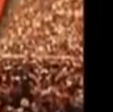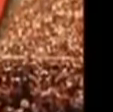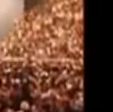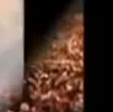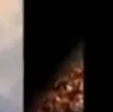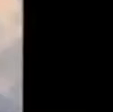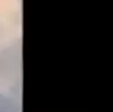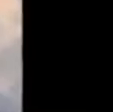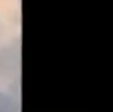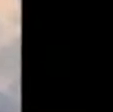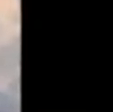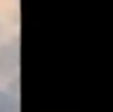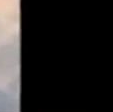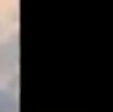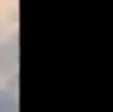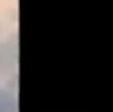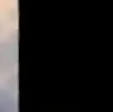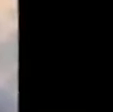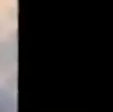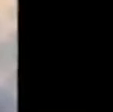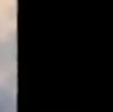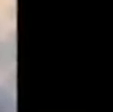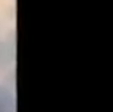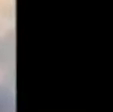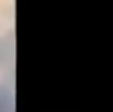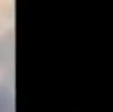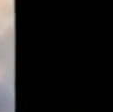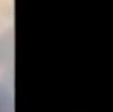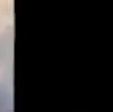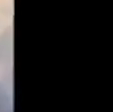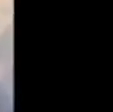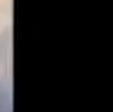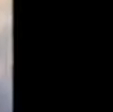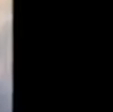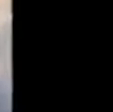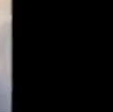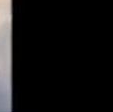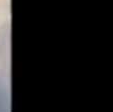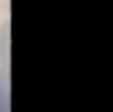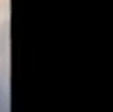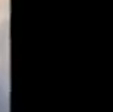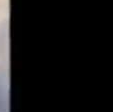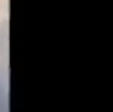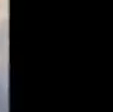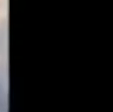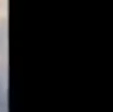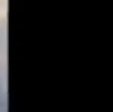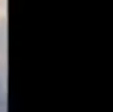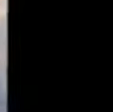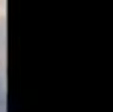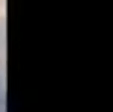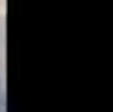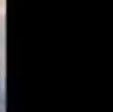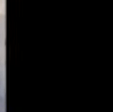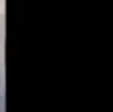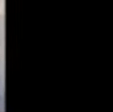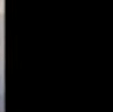peão. Eu sinto aquele abraço me aquecendo o